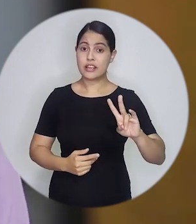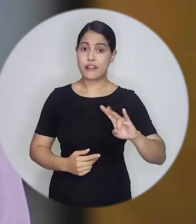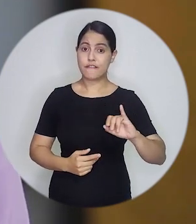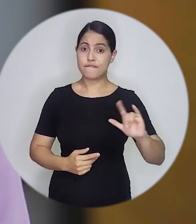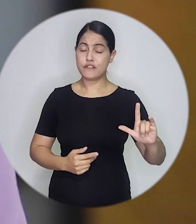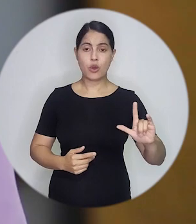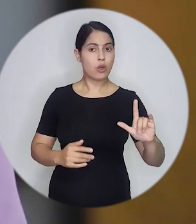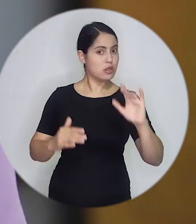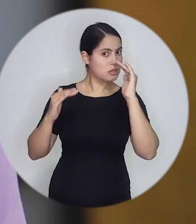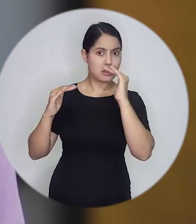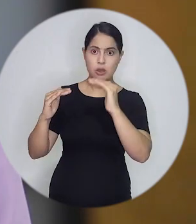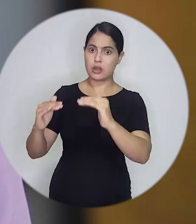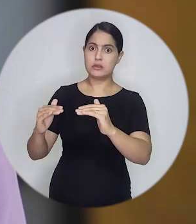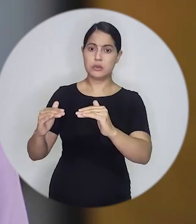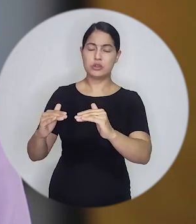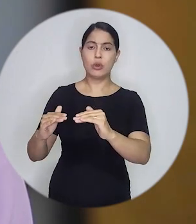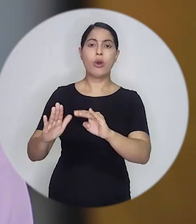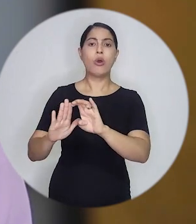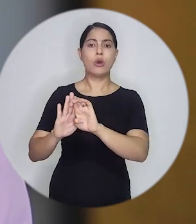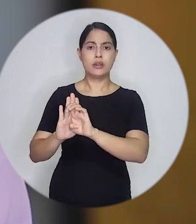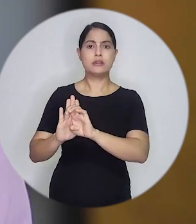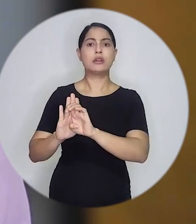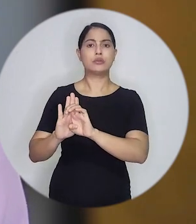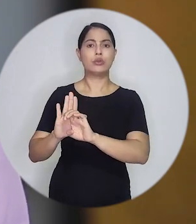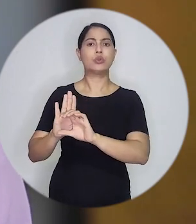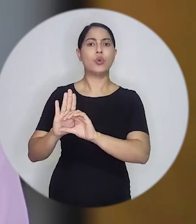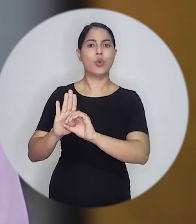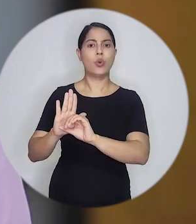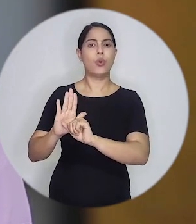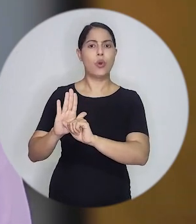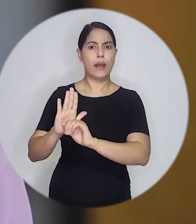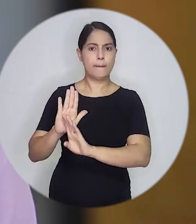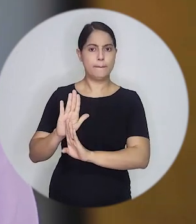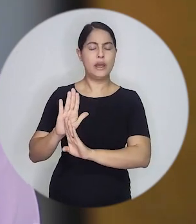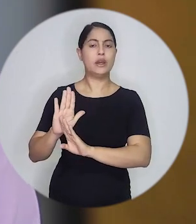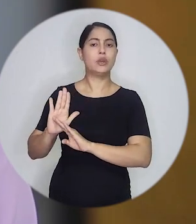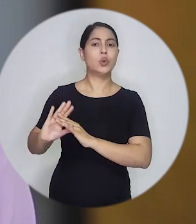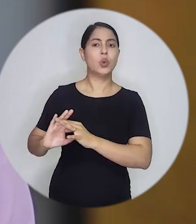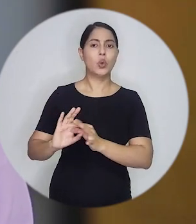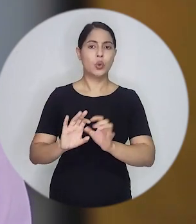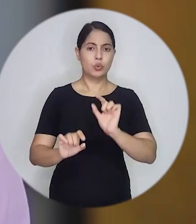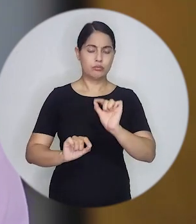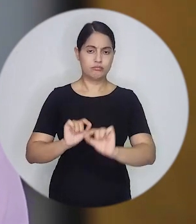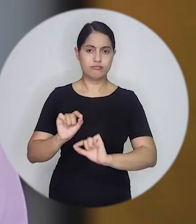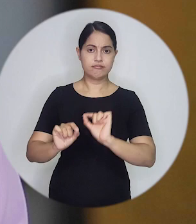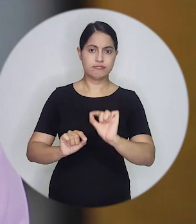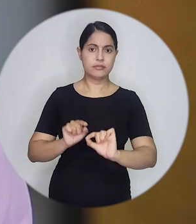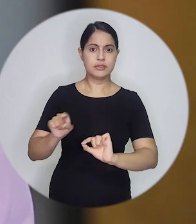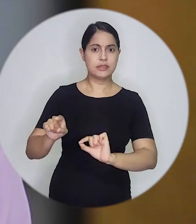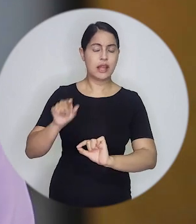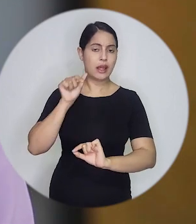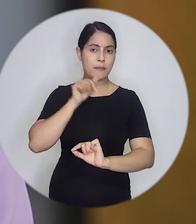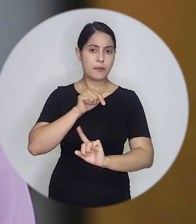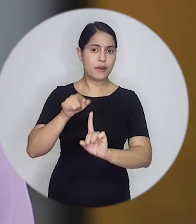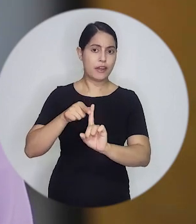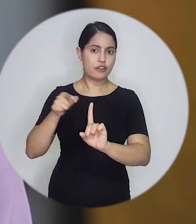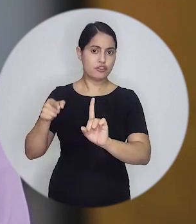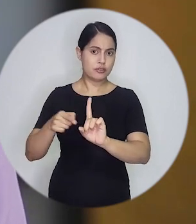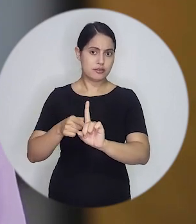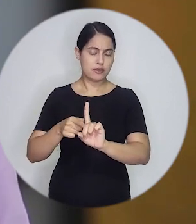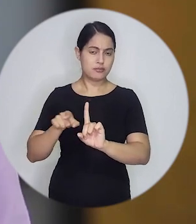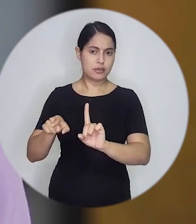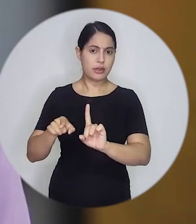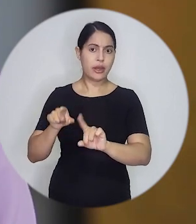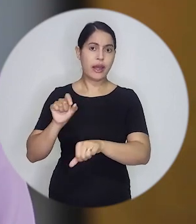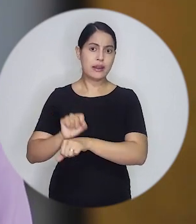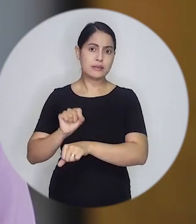policiais civis infringiram o Estatuto da Advocacia da OAB, que define as prerrogativas da advogada gestante. A profissional esperou